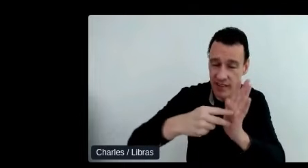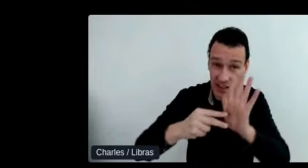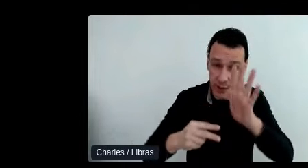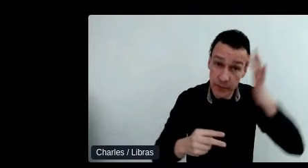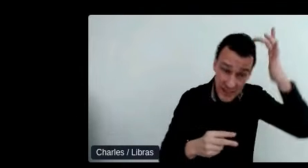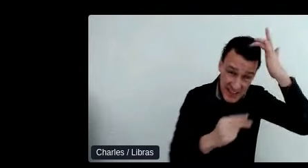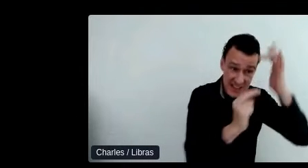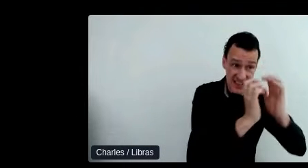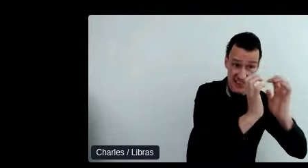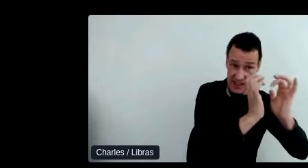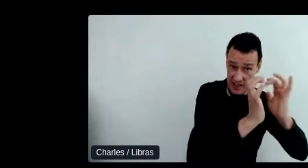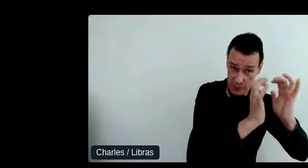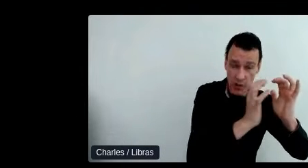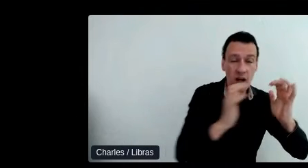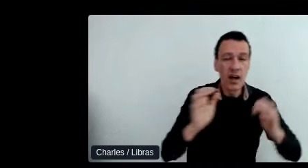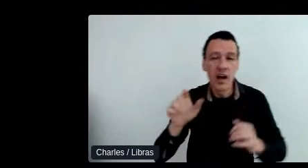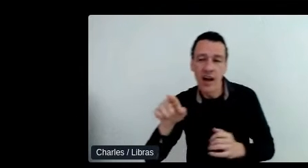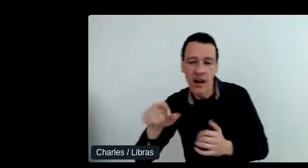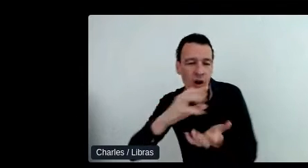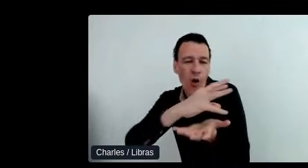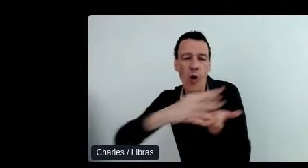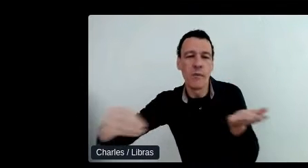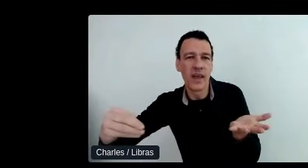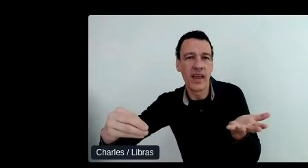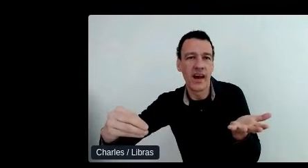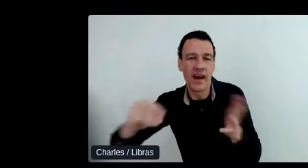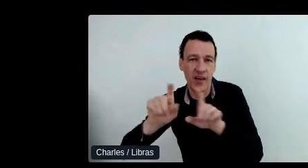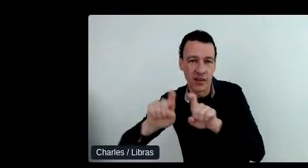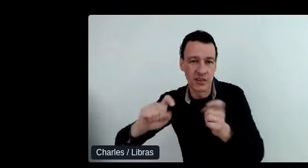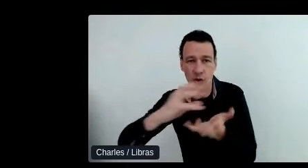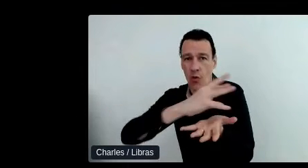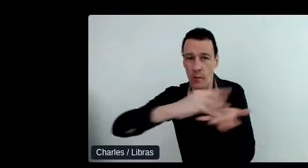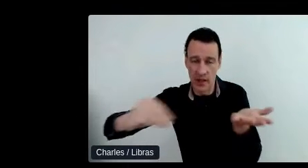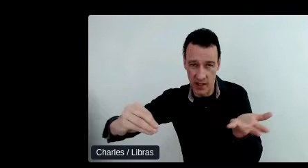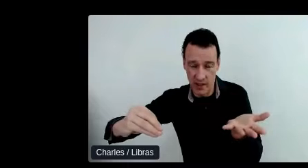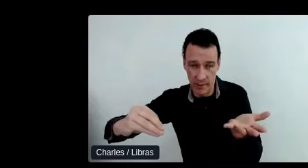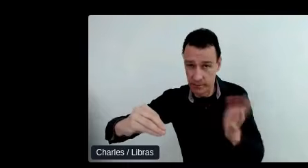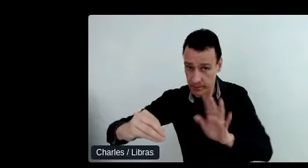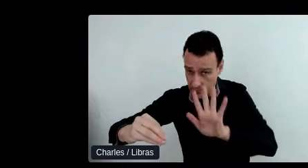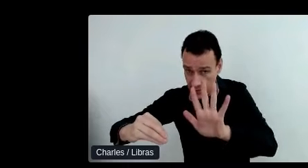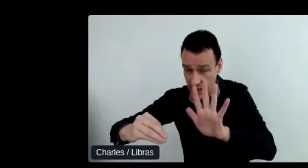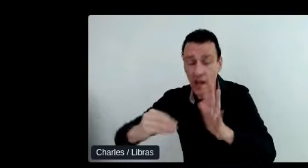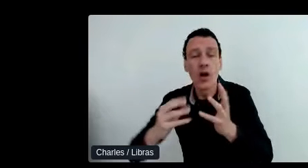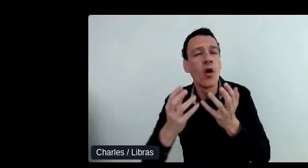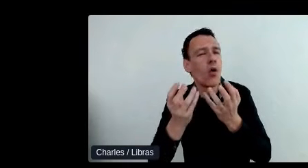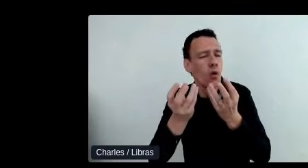tudo aquilo que a inteligência artificial vai fazer foi inicialmente